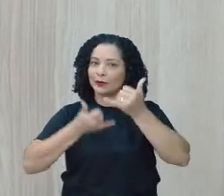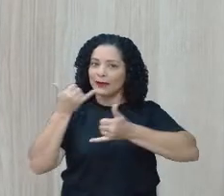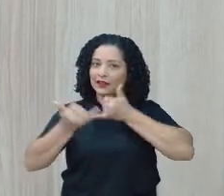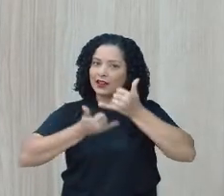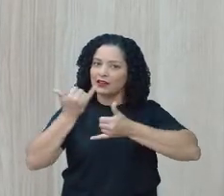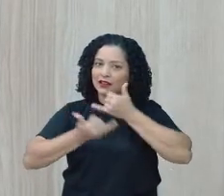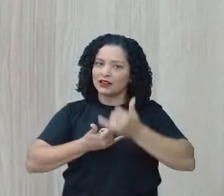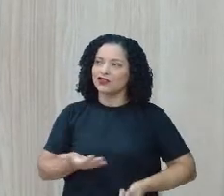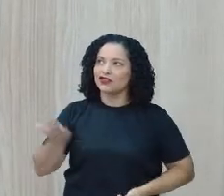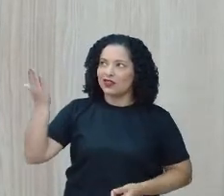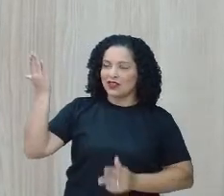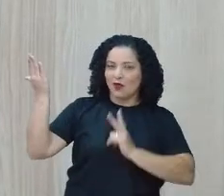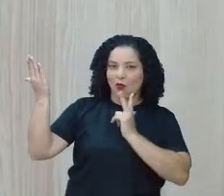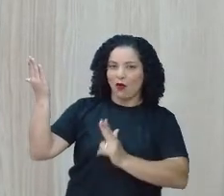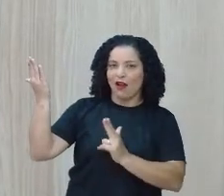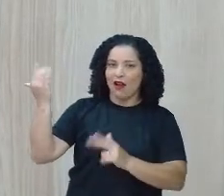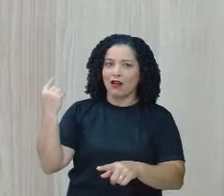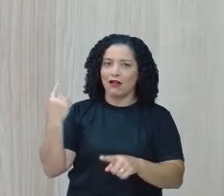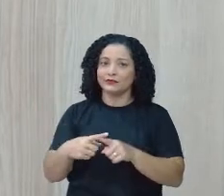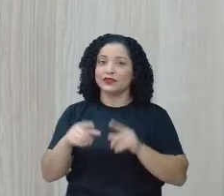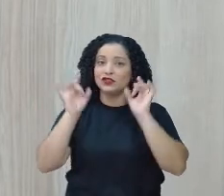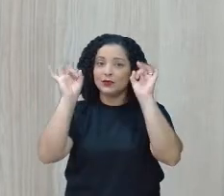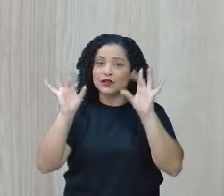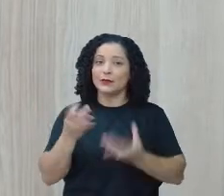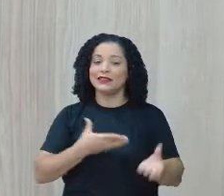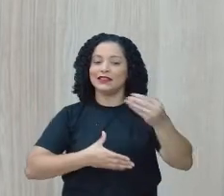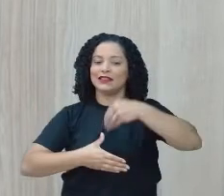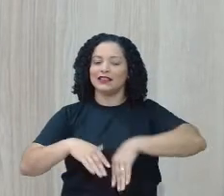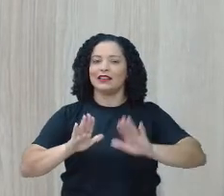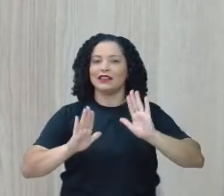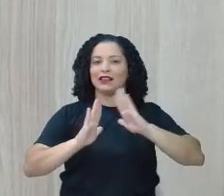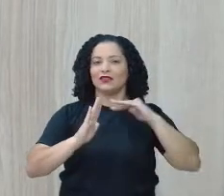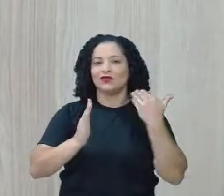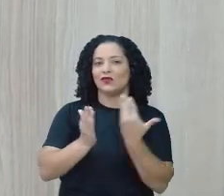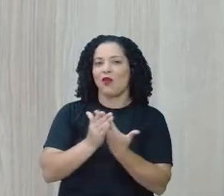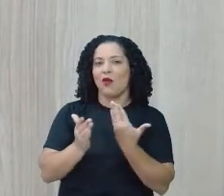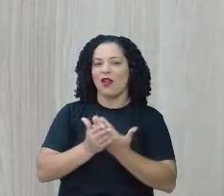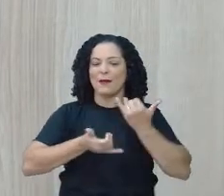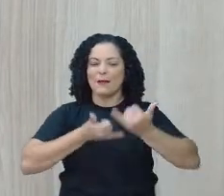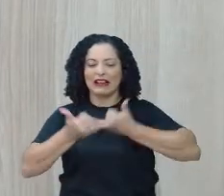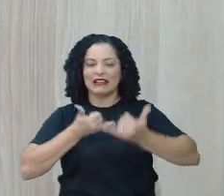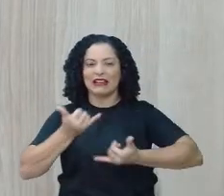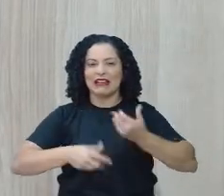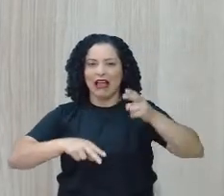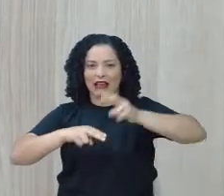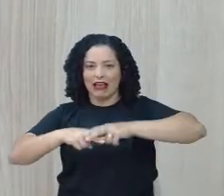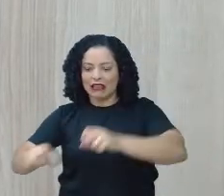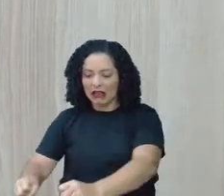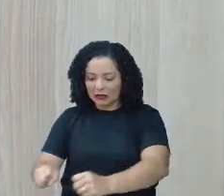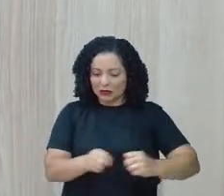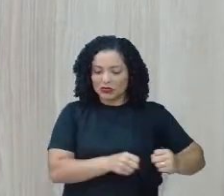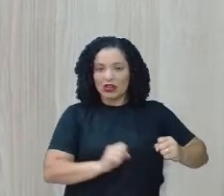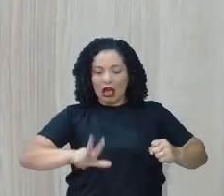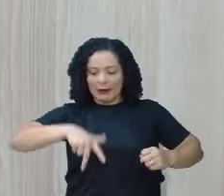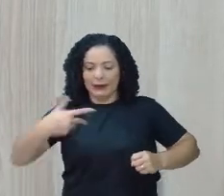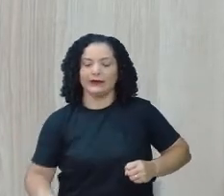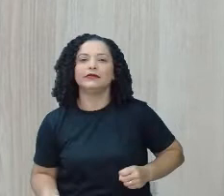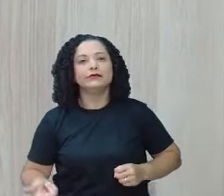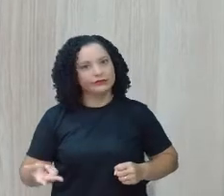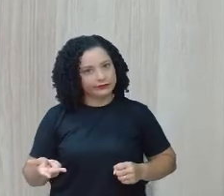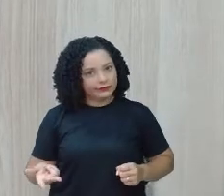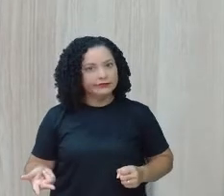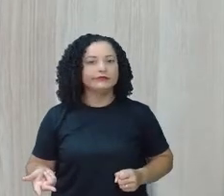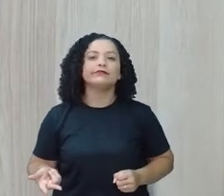na escola. Alunos que vão sentar e o outro puxa a cadeira, é uma brincadeira muito perigosa. Então, muitos alunos se machucam.